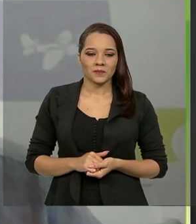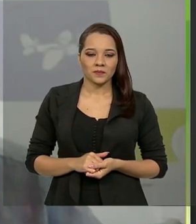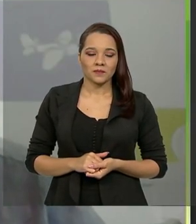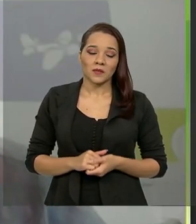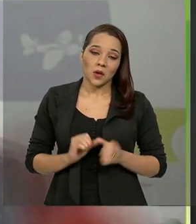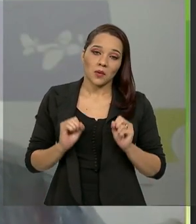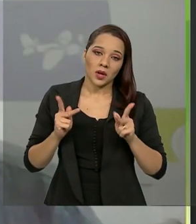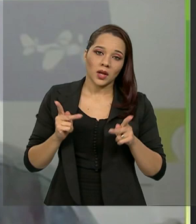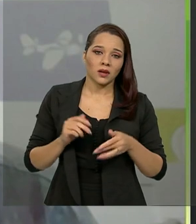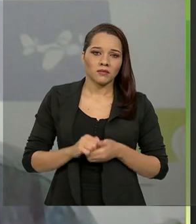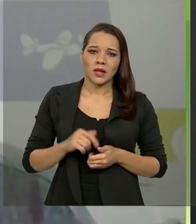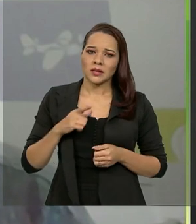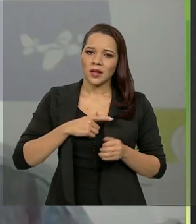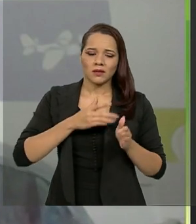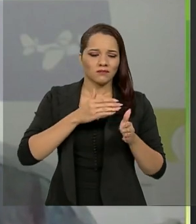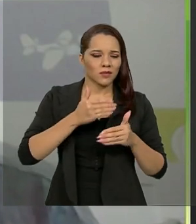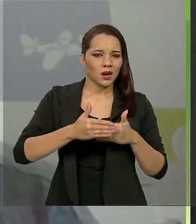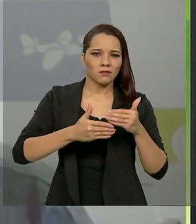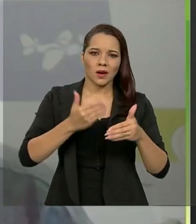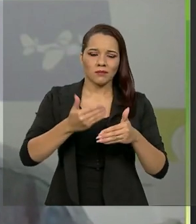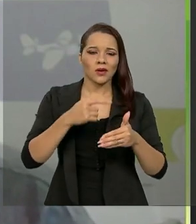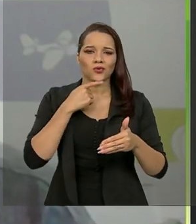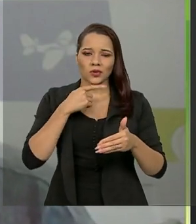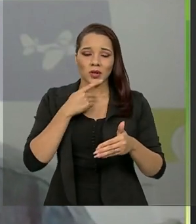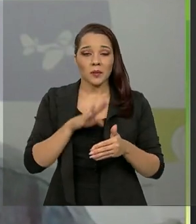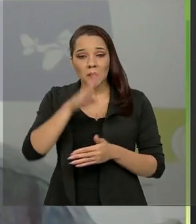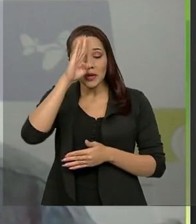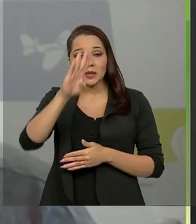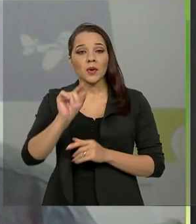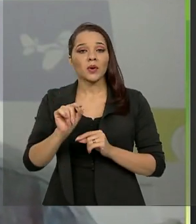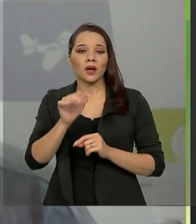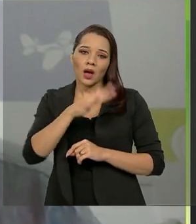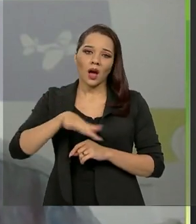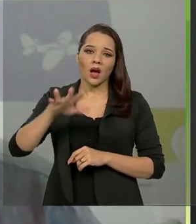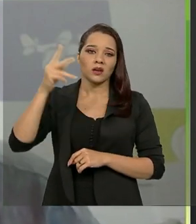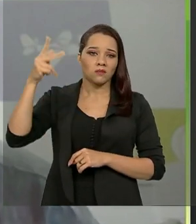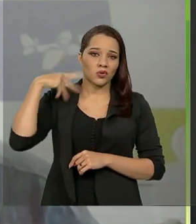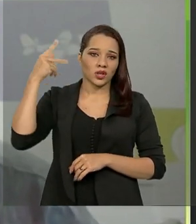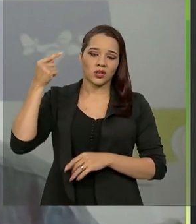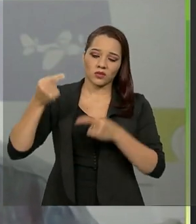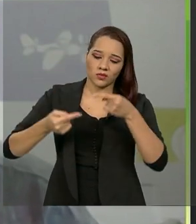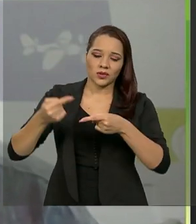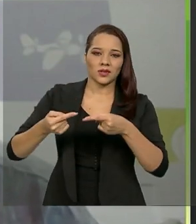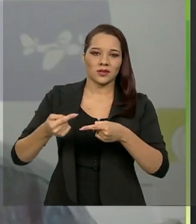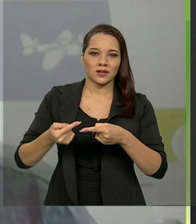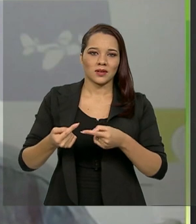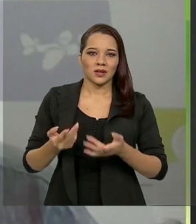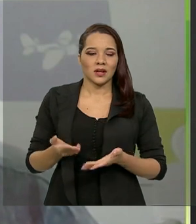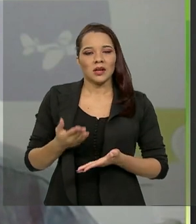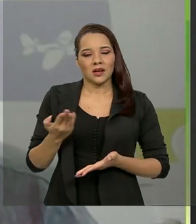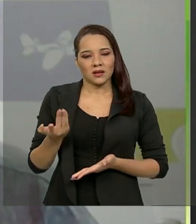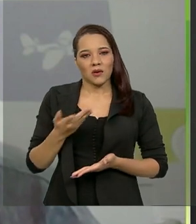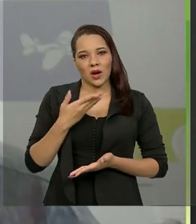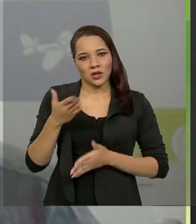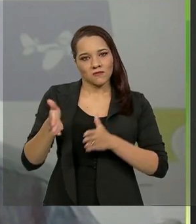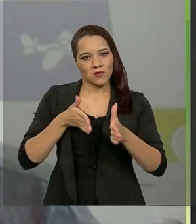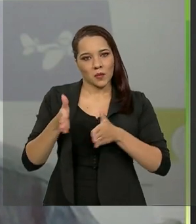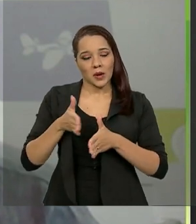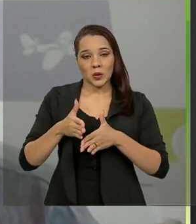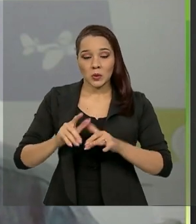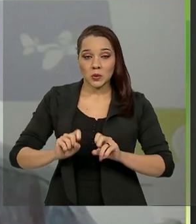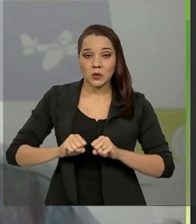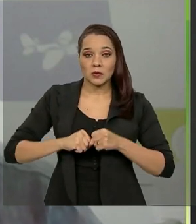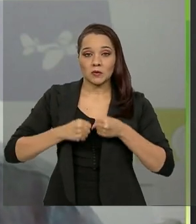Ok, há uma série de razões para isso, mas as principais razões são políticas. Então, este é um momento em termos de